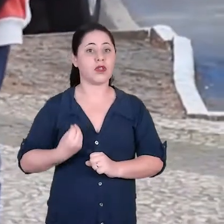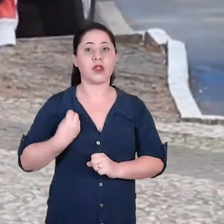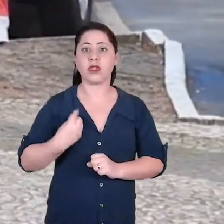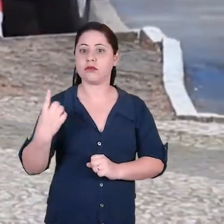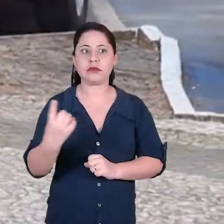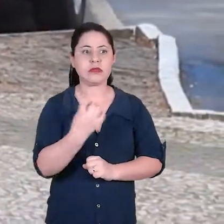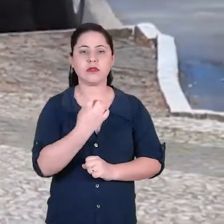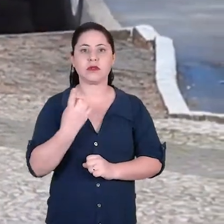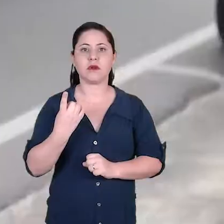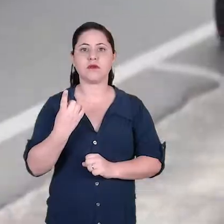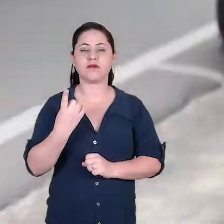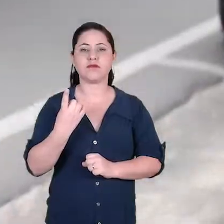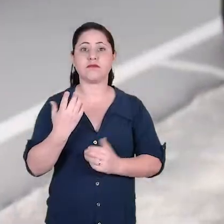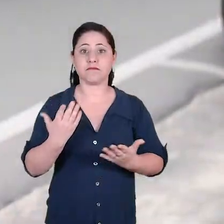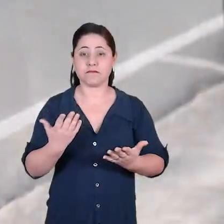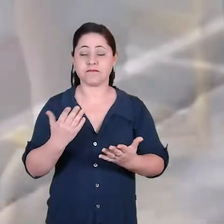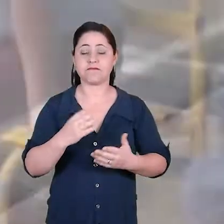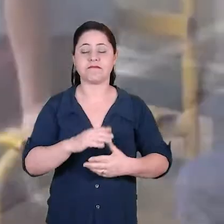vida daqui para frente.